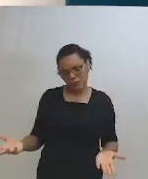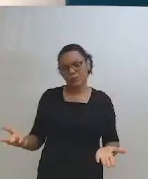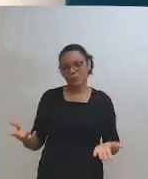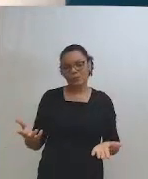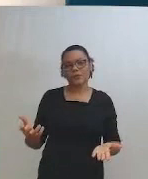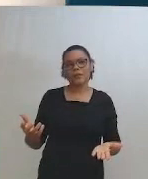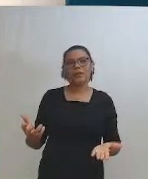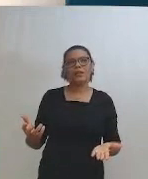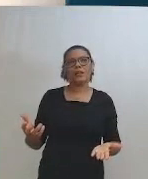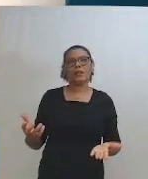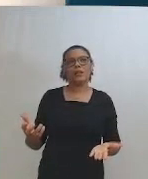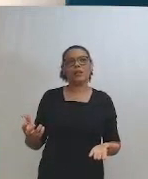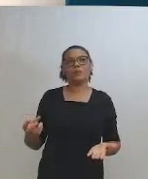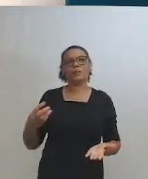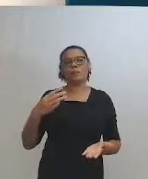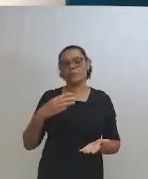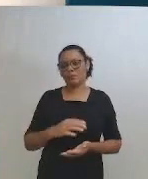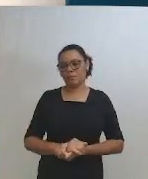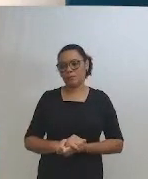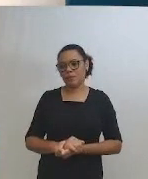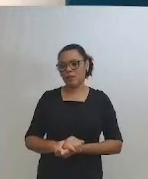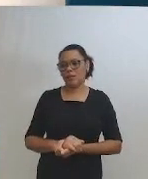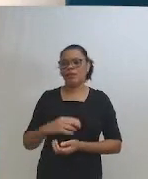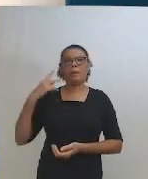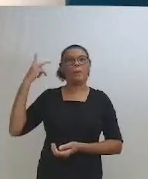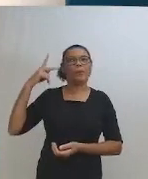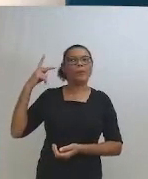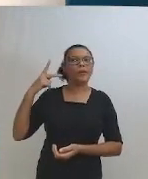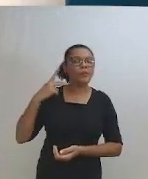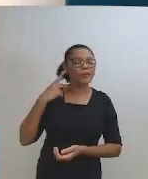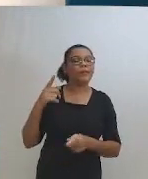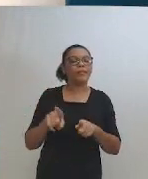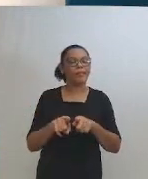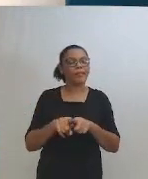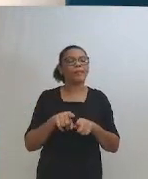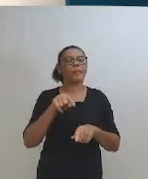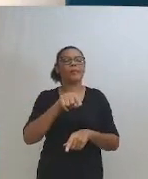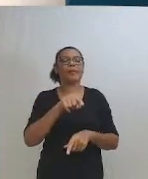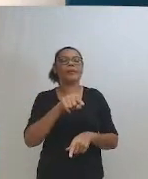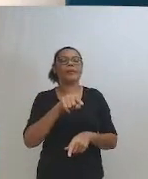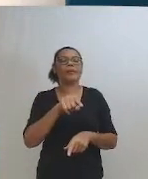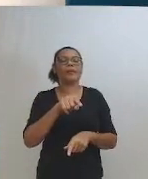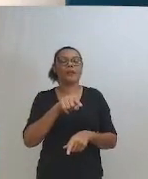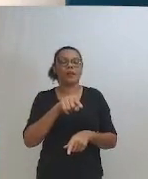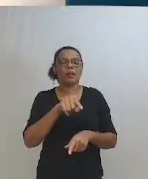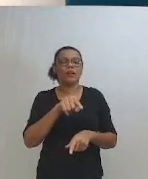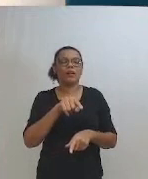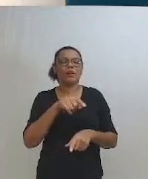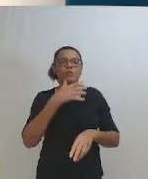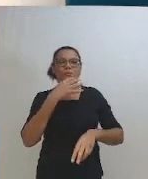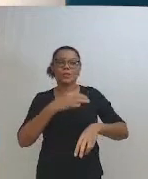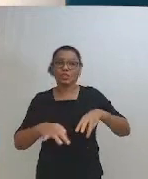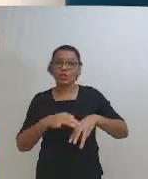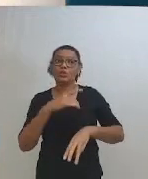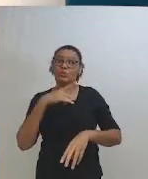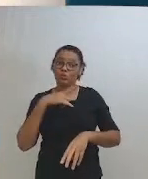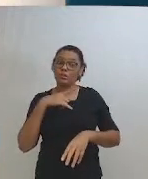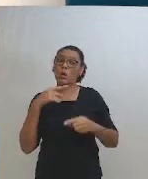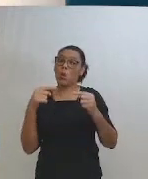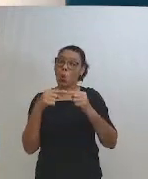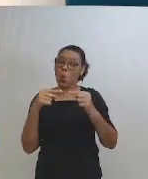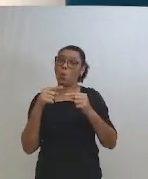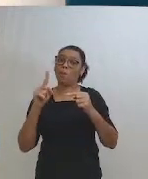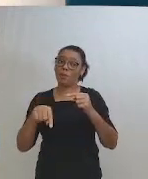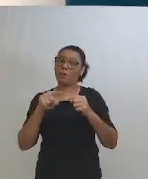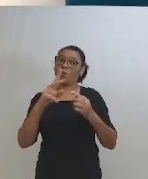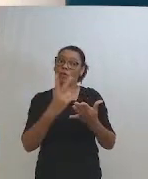também aos ministros que divijam, tem tudo a ver com o caso concreto.